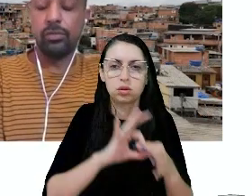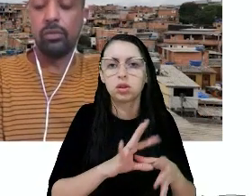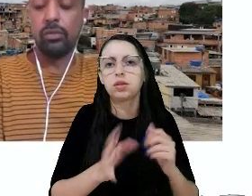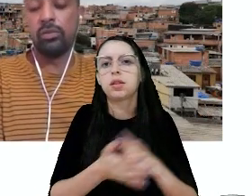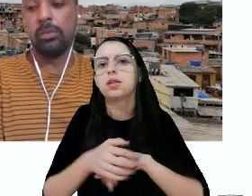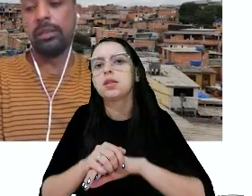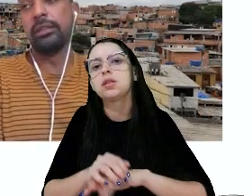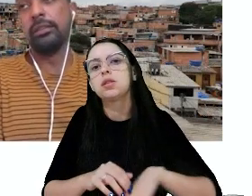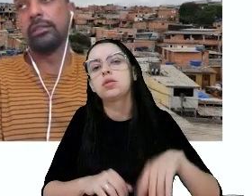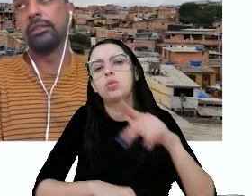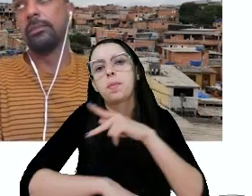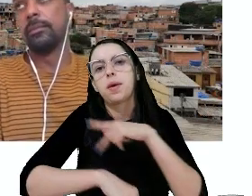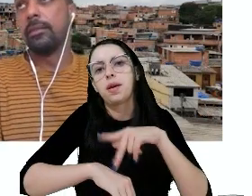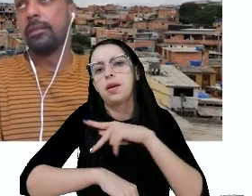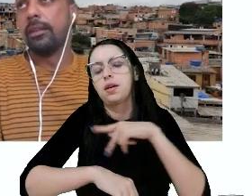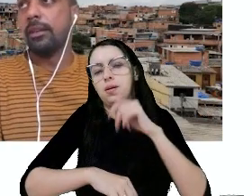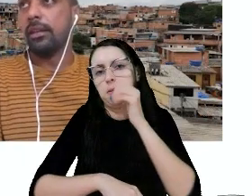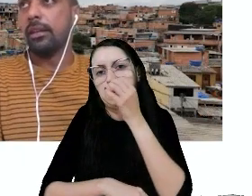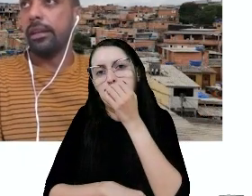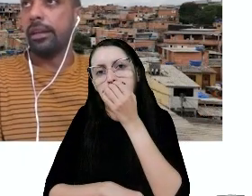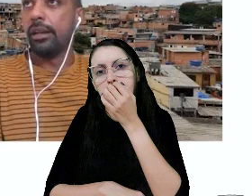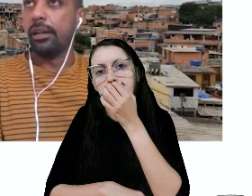contexto que a gente vive no nosso país,